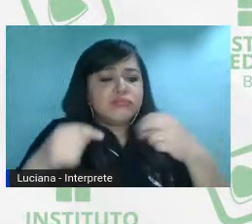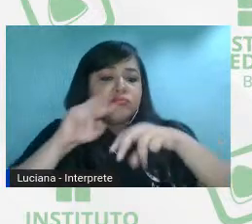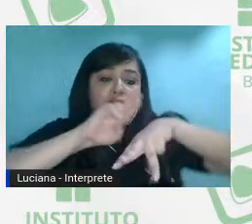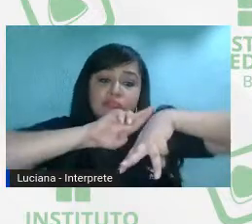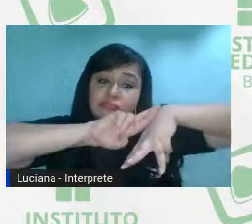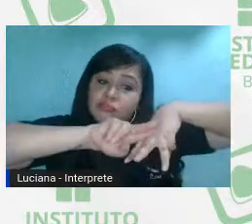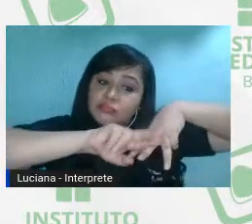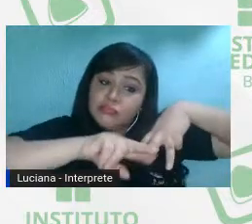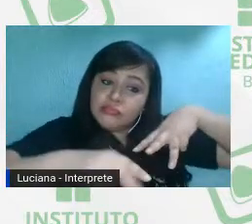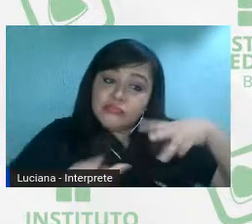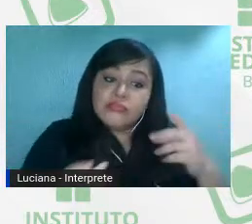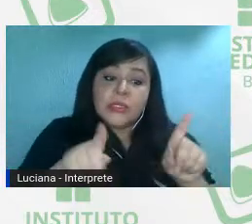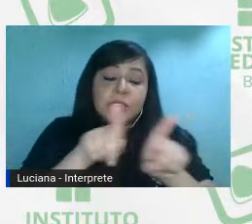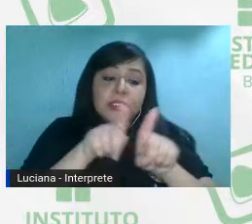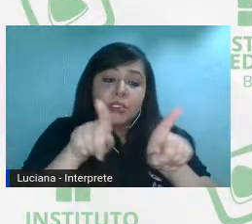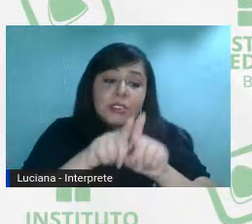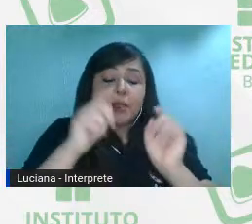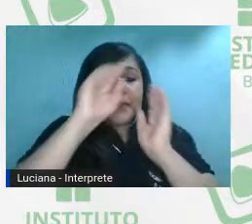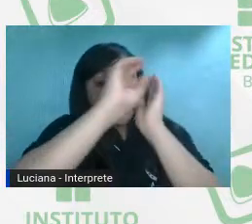relevante atualmente.